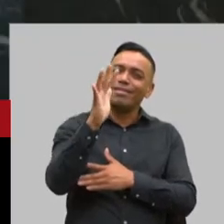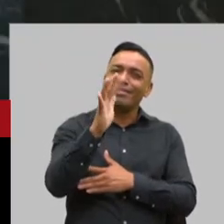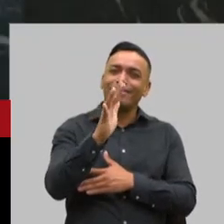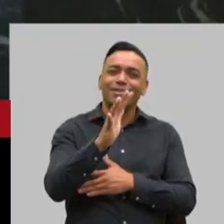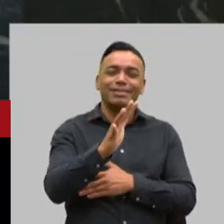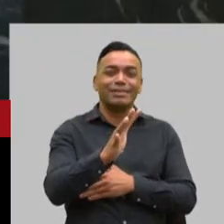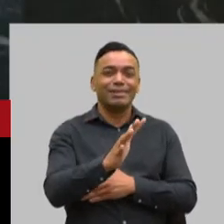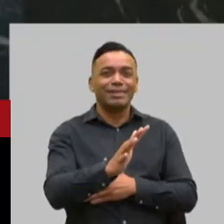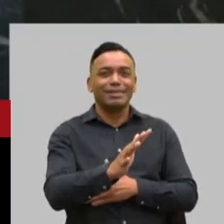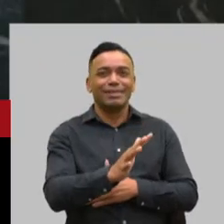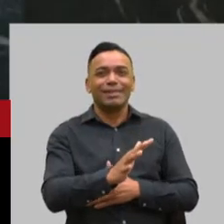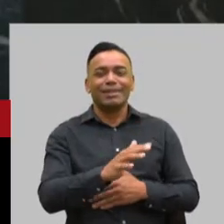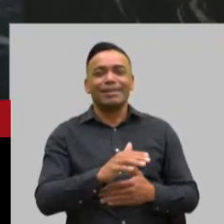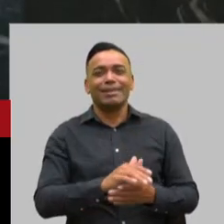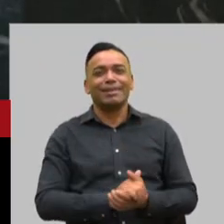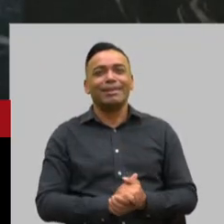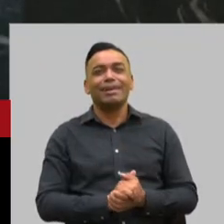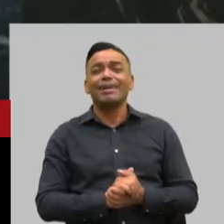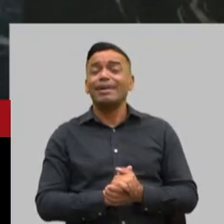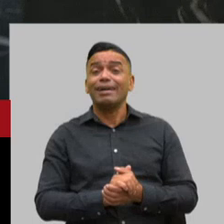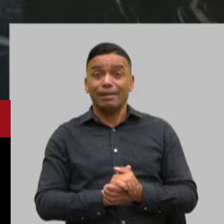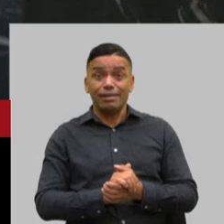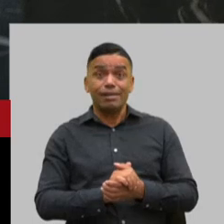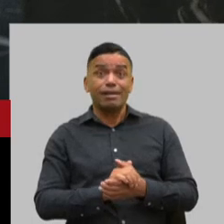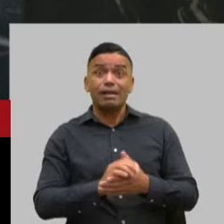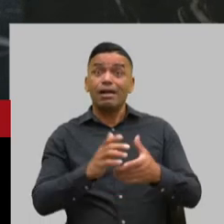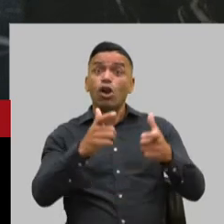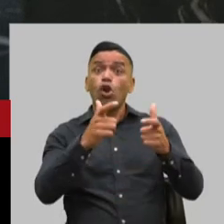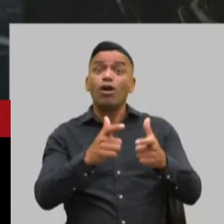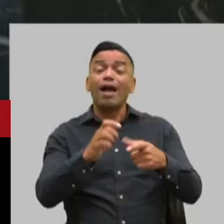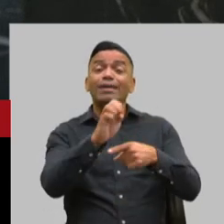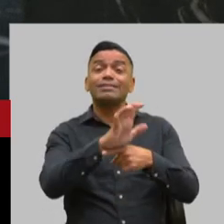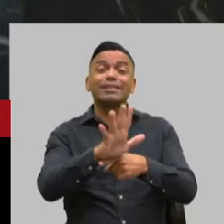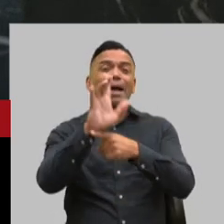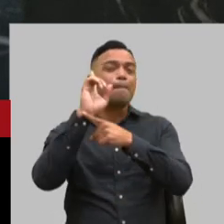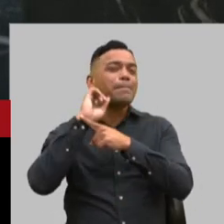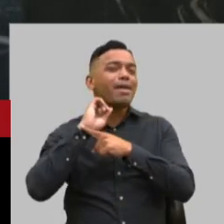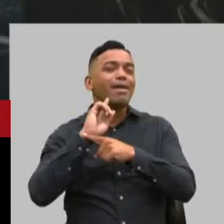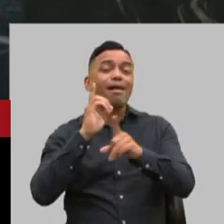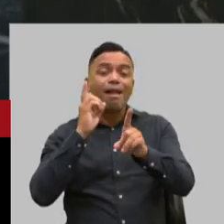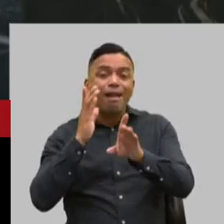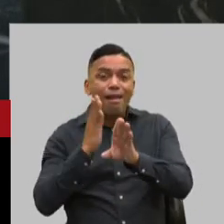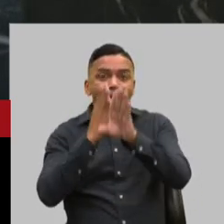Minas que banham o mar